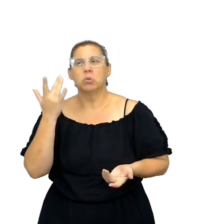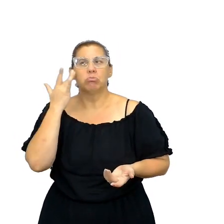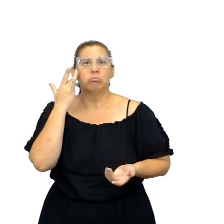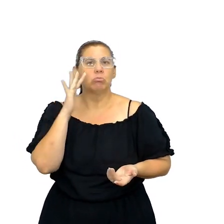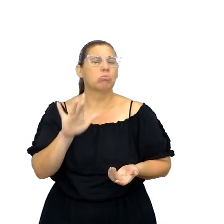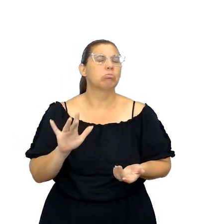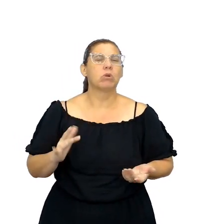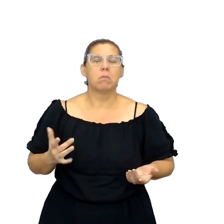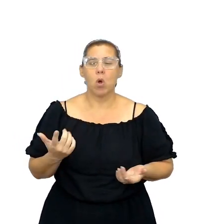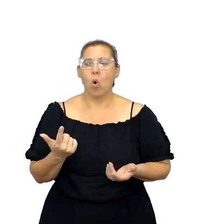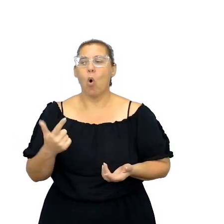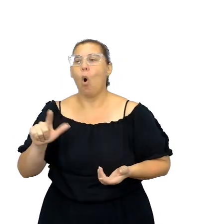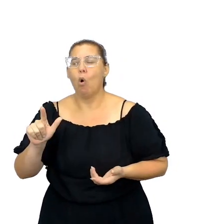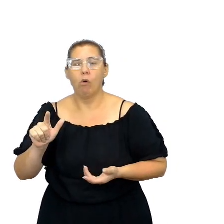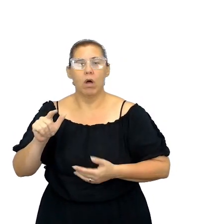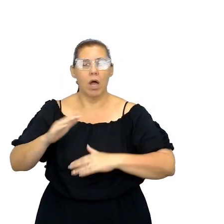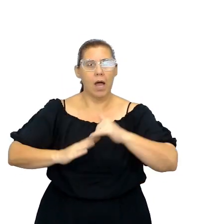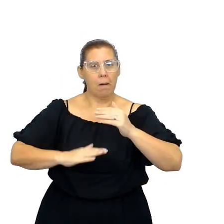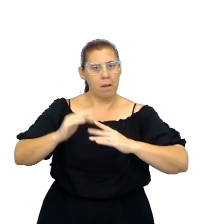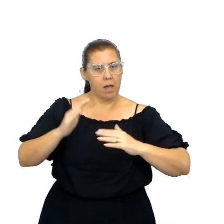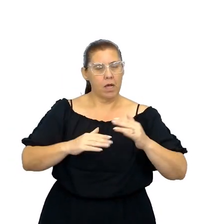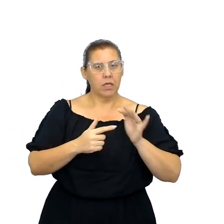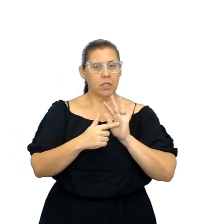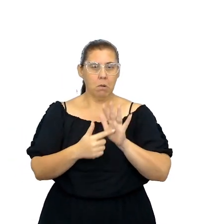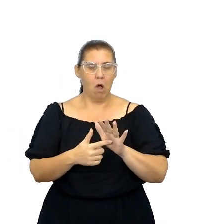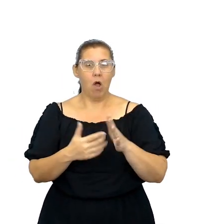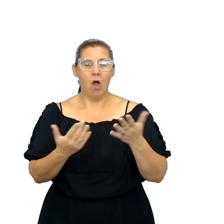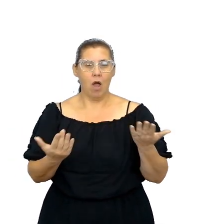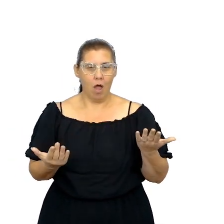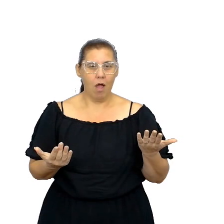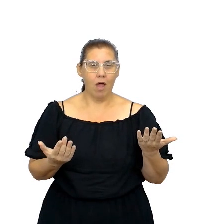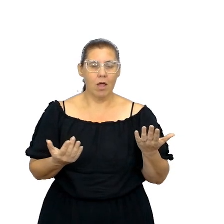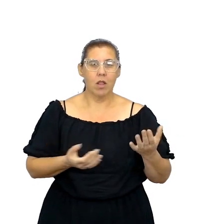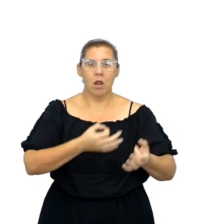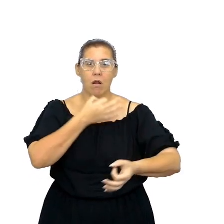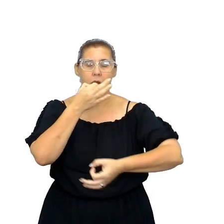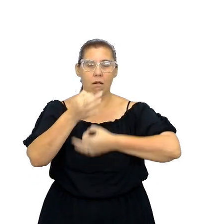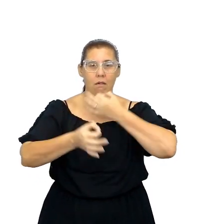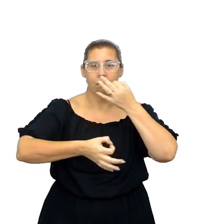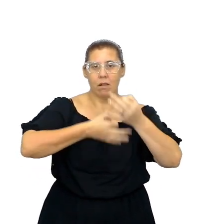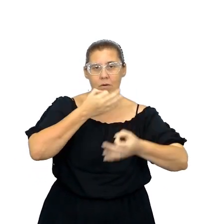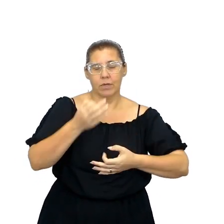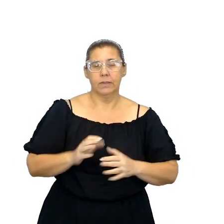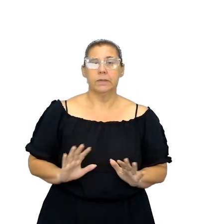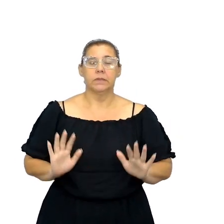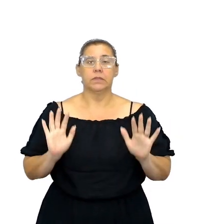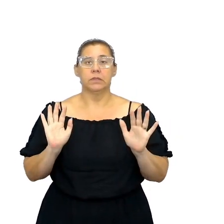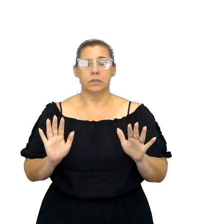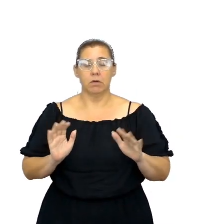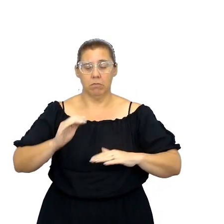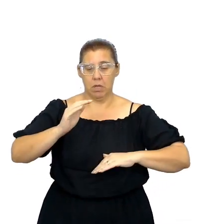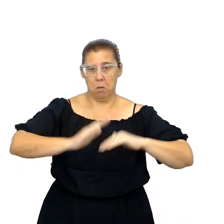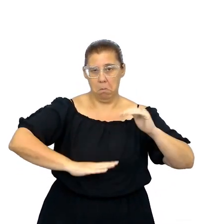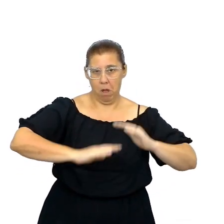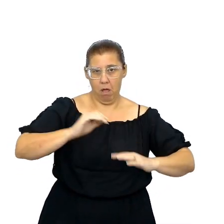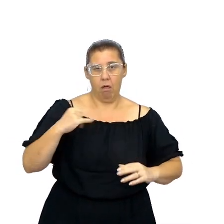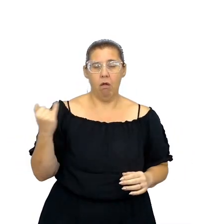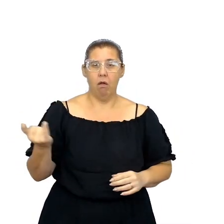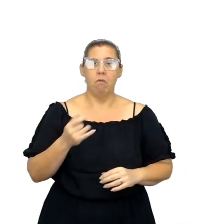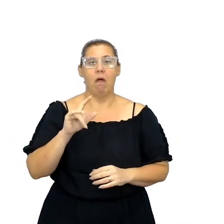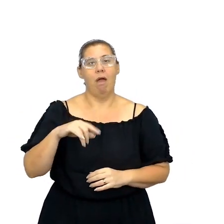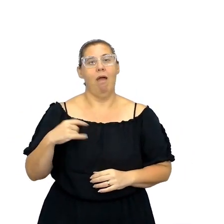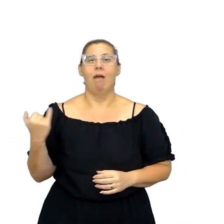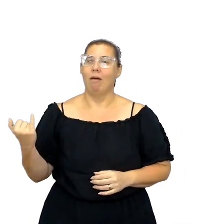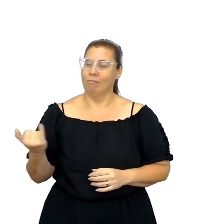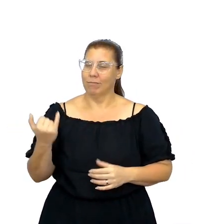acessado, né, outras habilidades que tratem dessa questão de argumentação? Então, essa habilidade essencial é